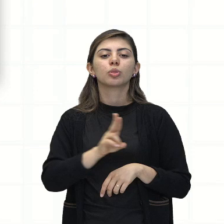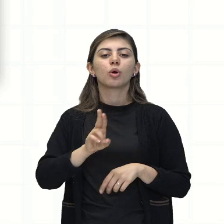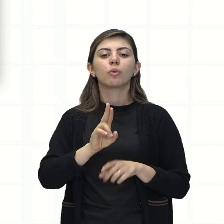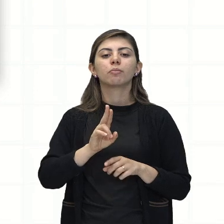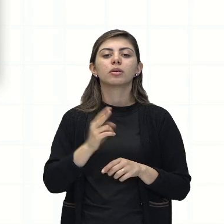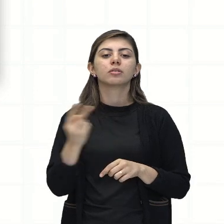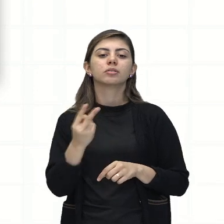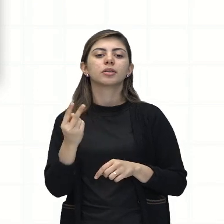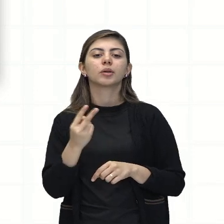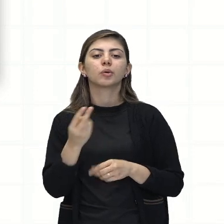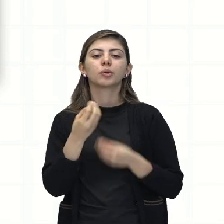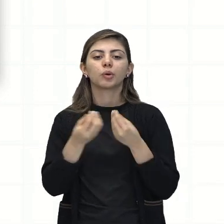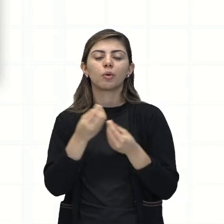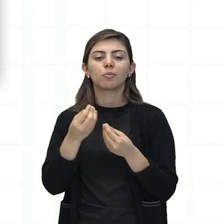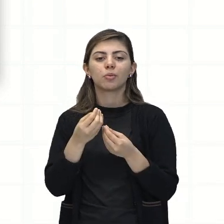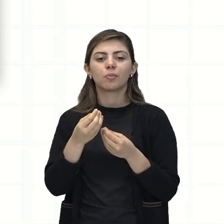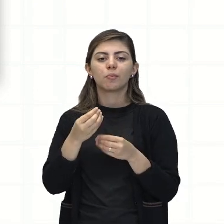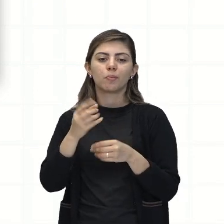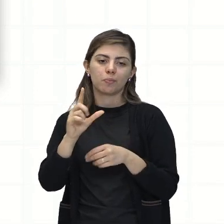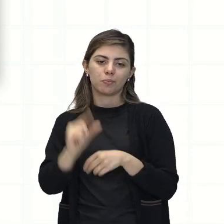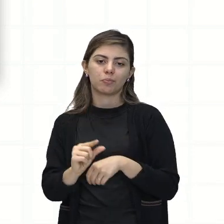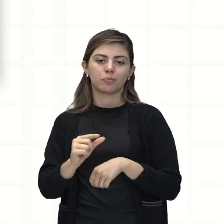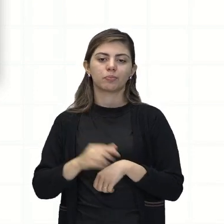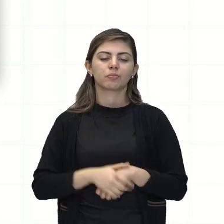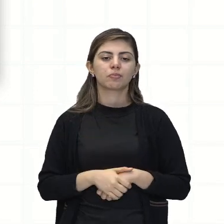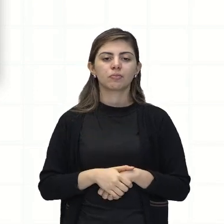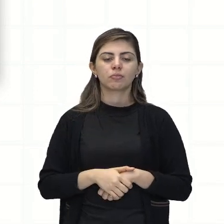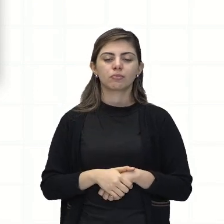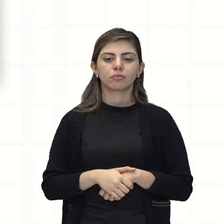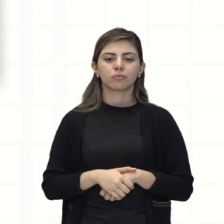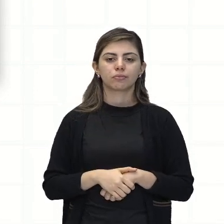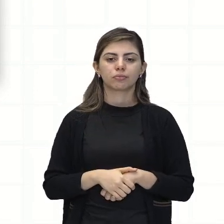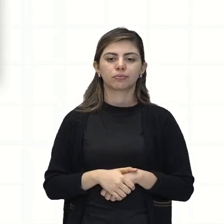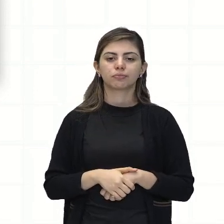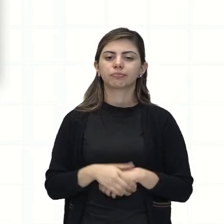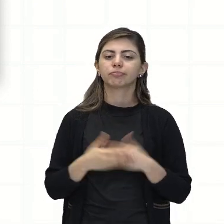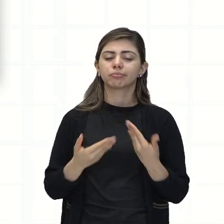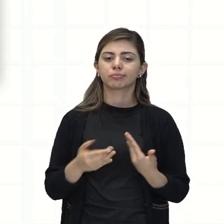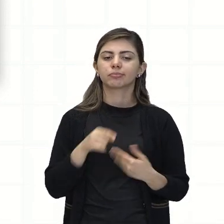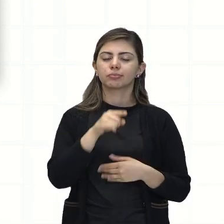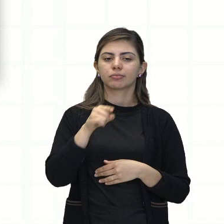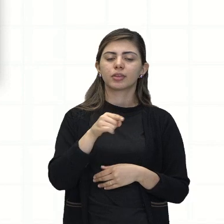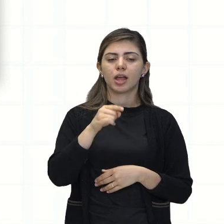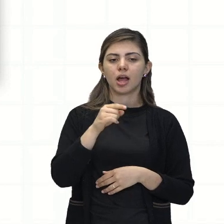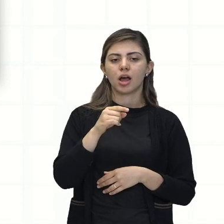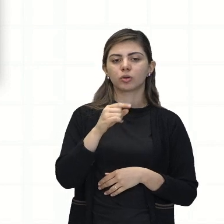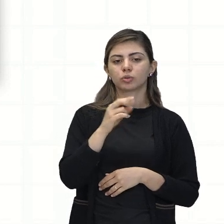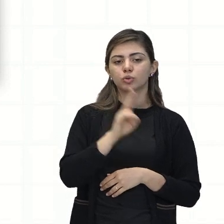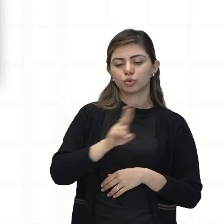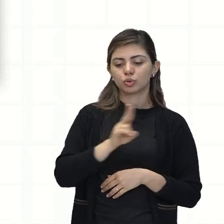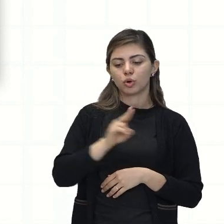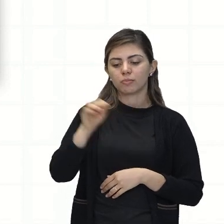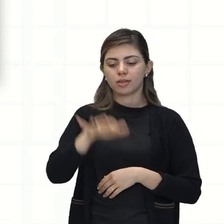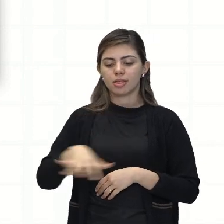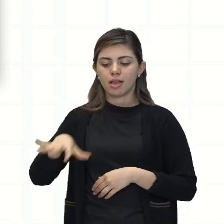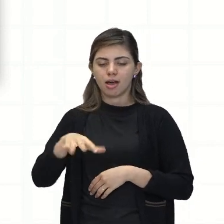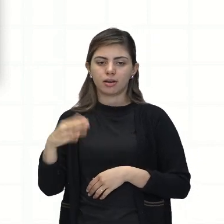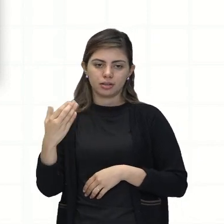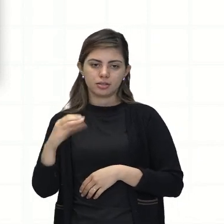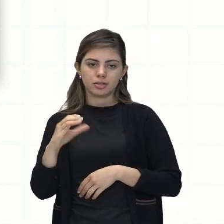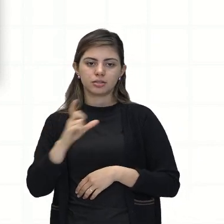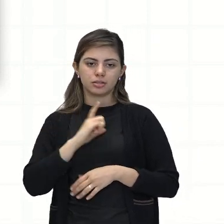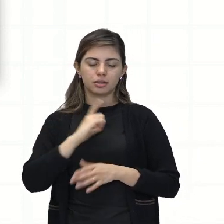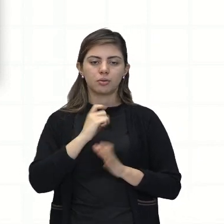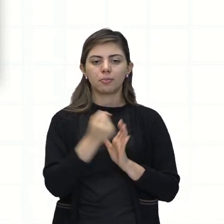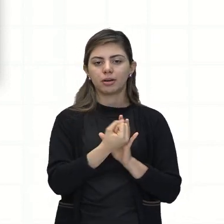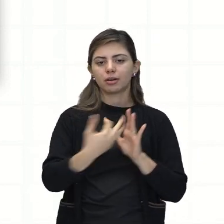ali inicial minúscula. Então, esses nomes científicos possuem essas características. Então,